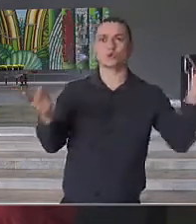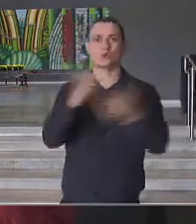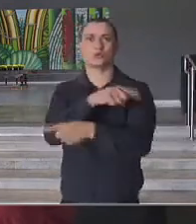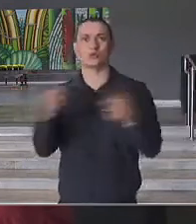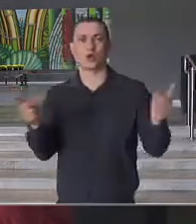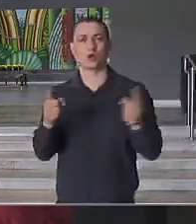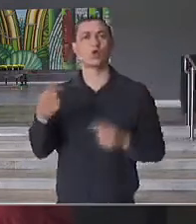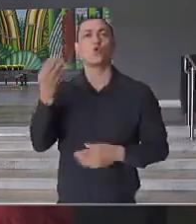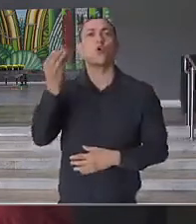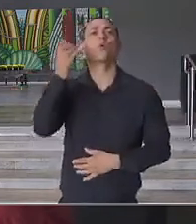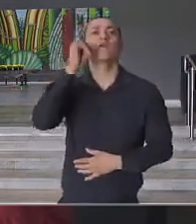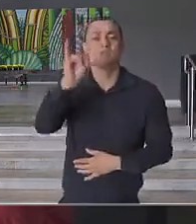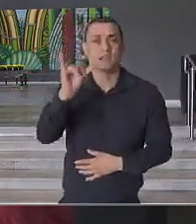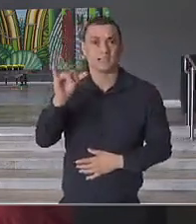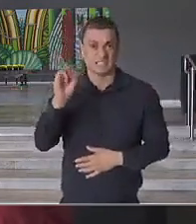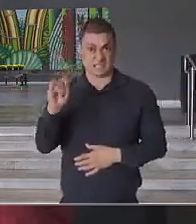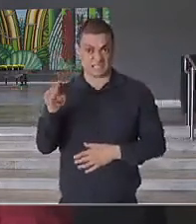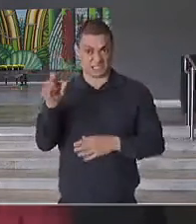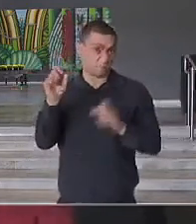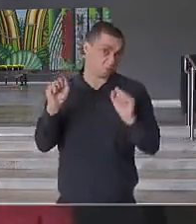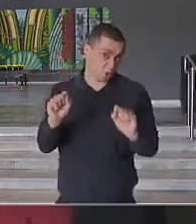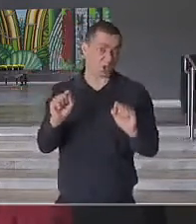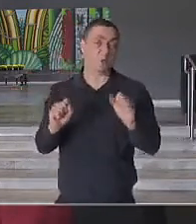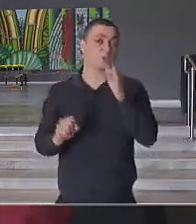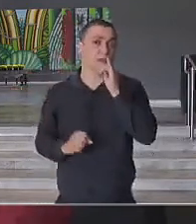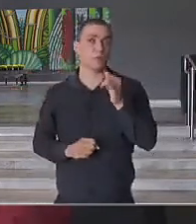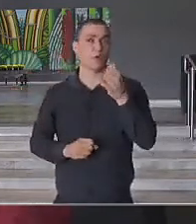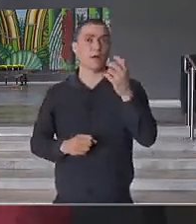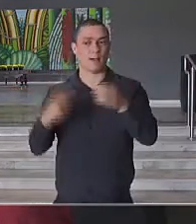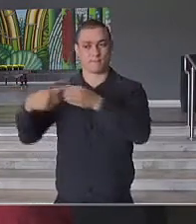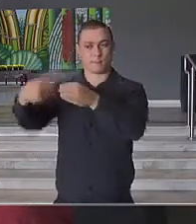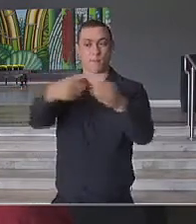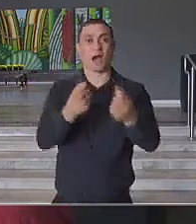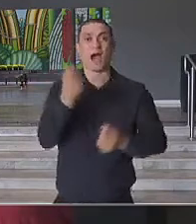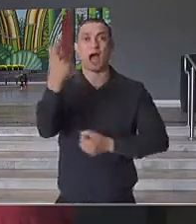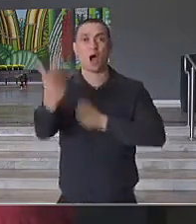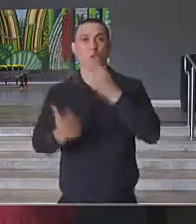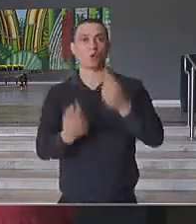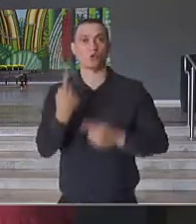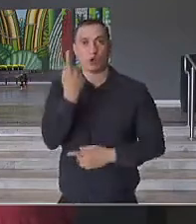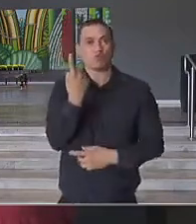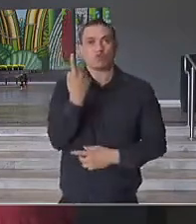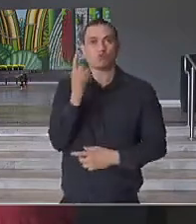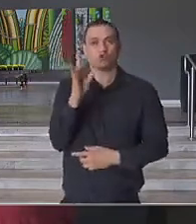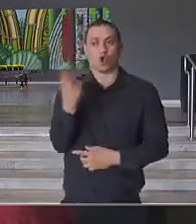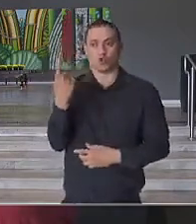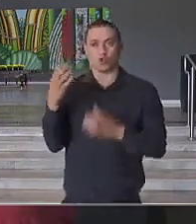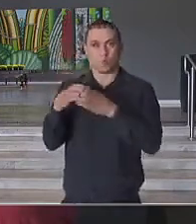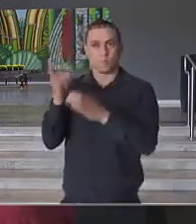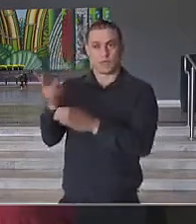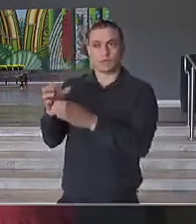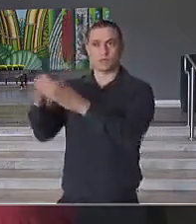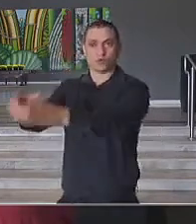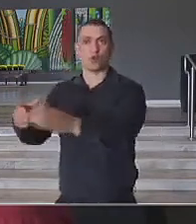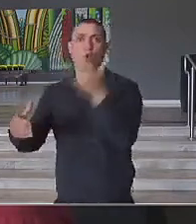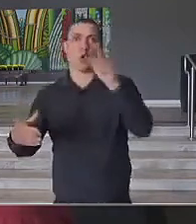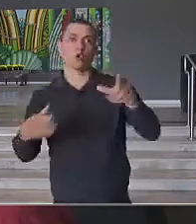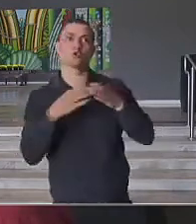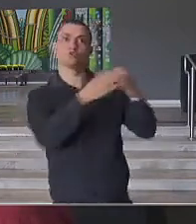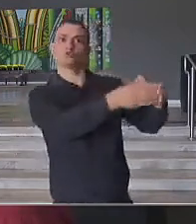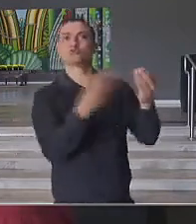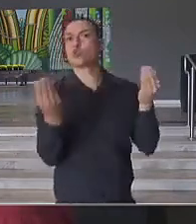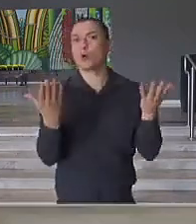dose de outra, e não haveria possibilidade de alguns municípios receberem um só tipo de vacina e outros outro